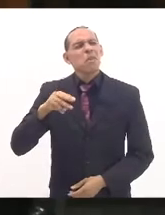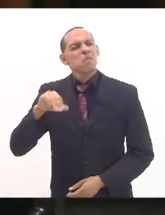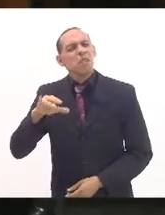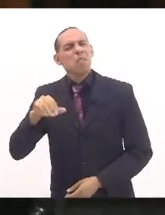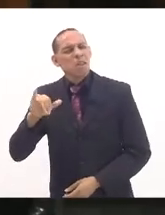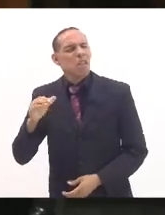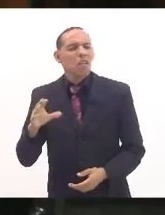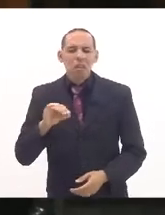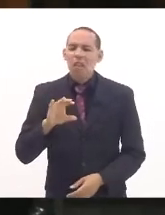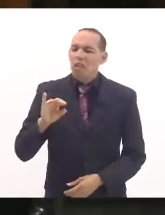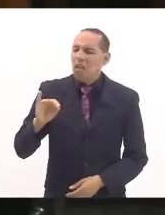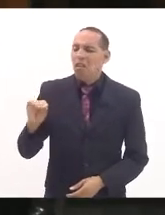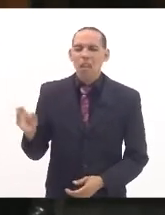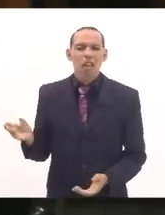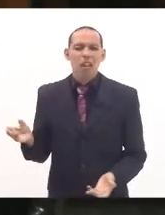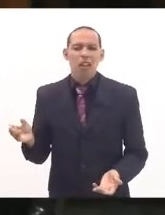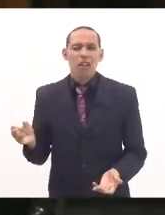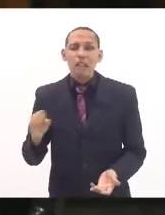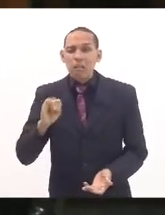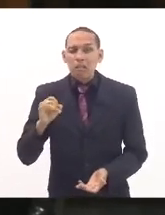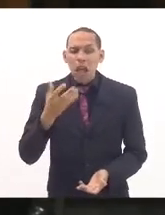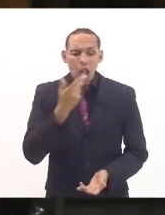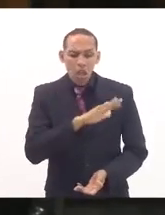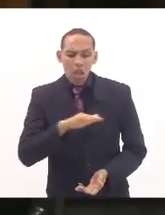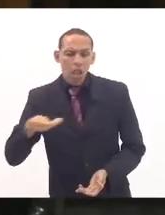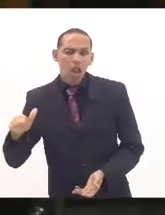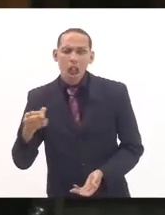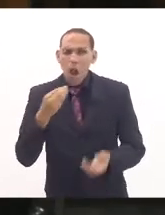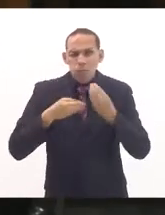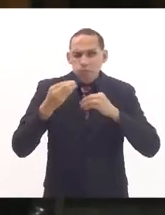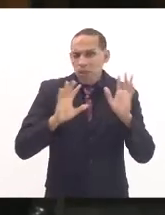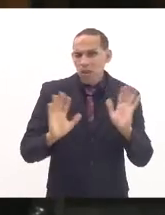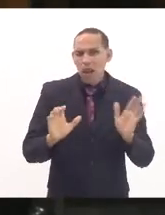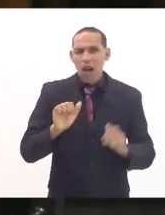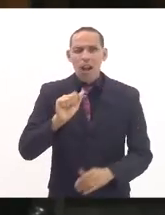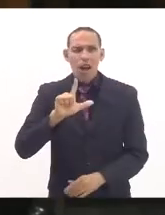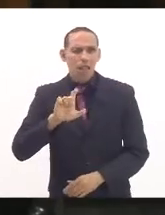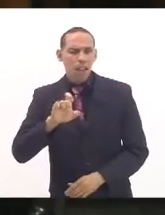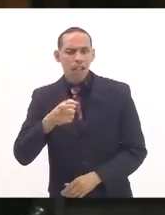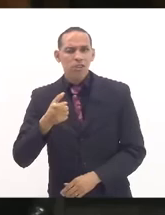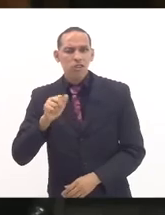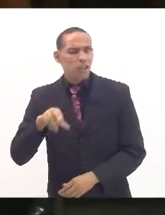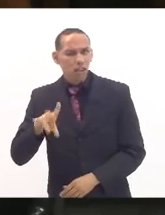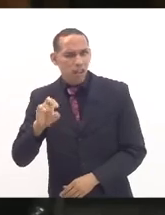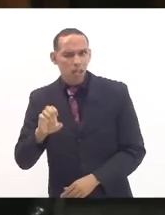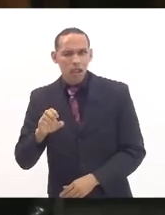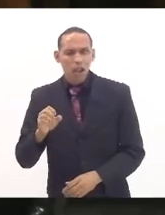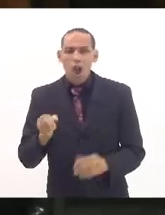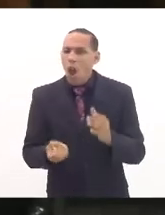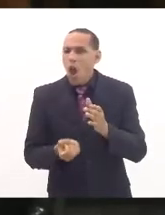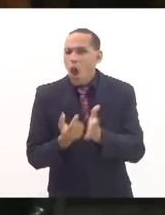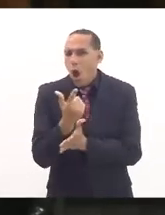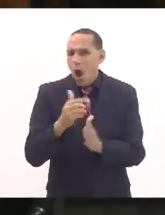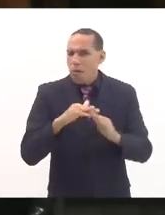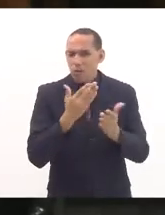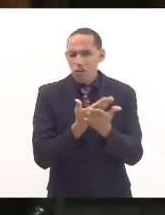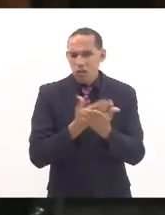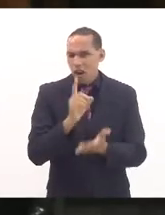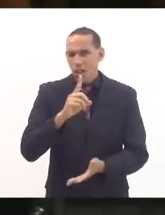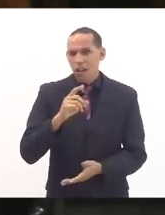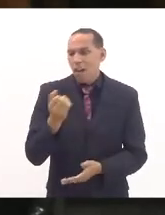muito mimimi. Se a criança não consumir Alexandre Freitas, não comprar dentro da escola, ela vai comprar na barraquinha do lado de fora,